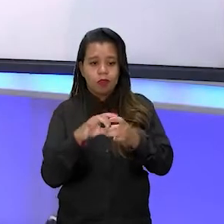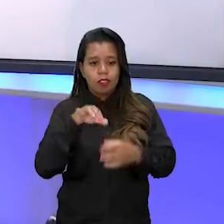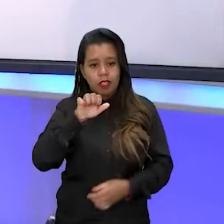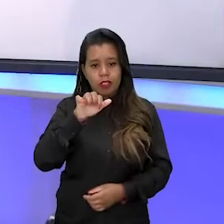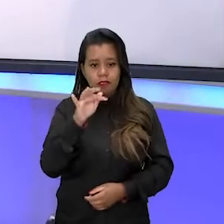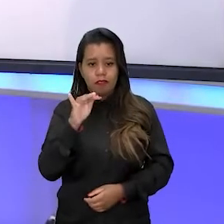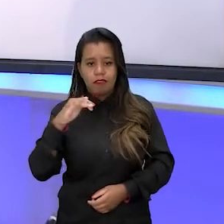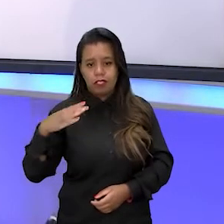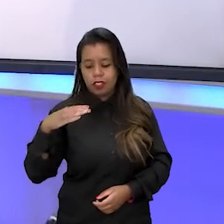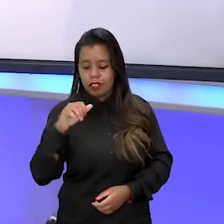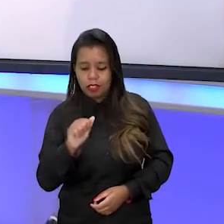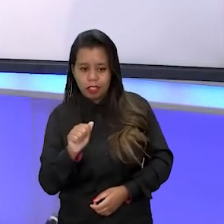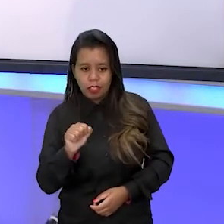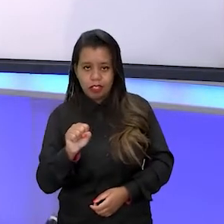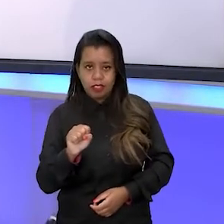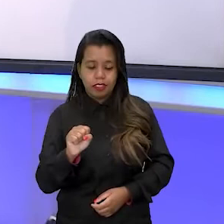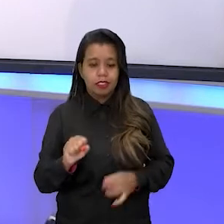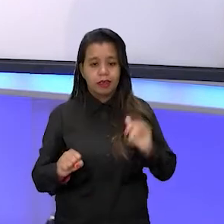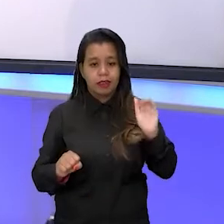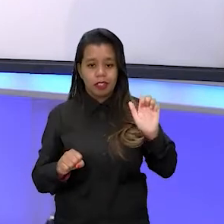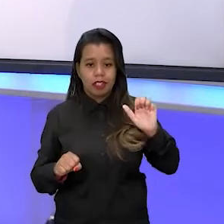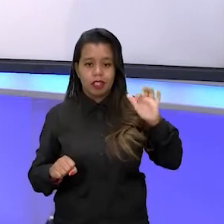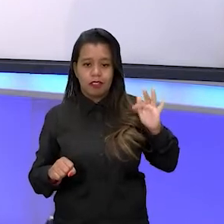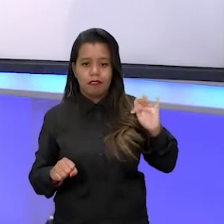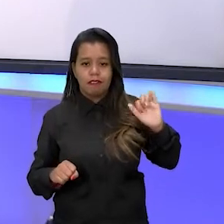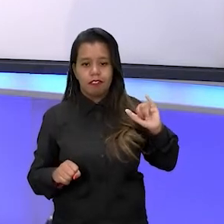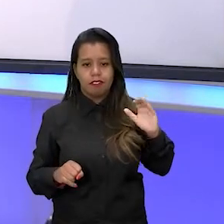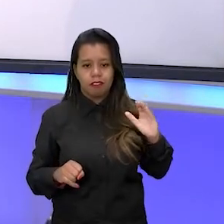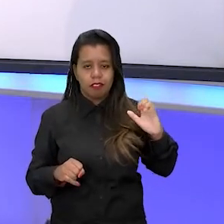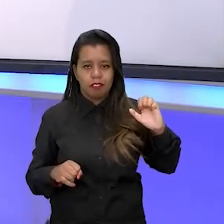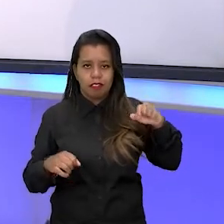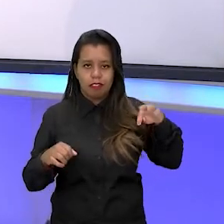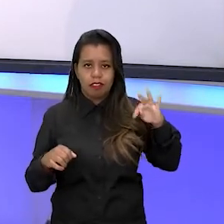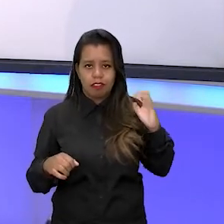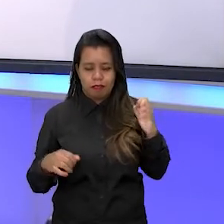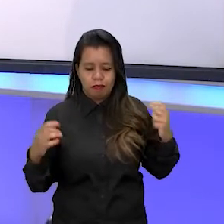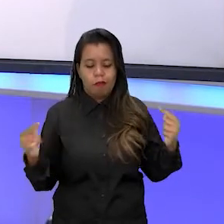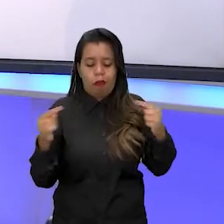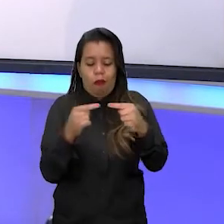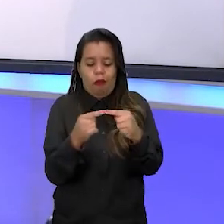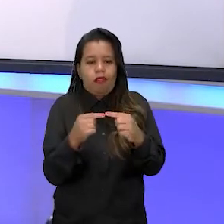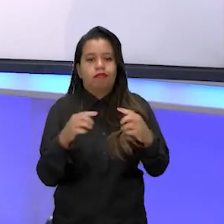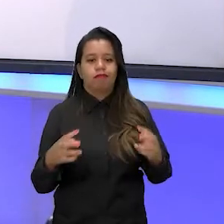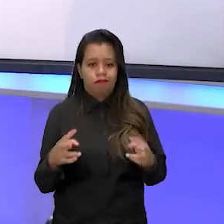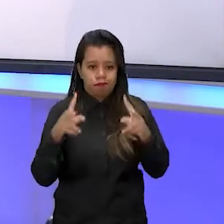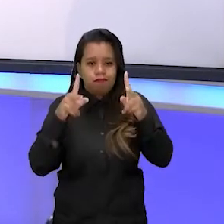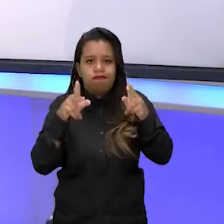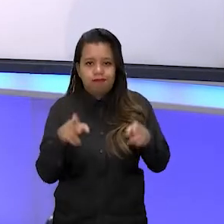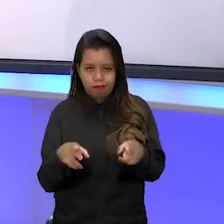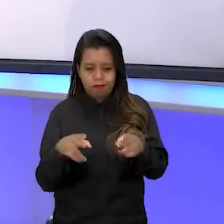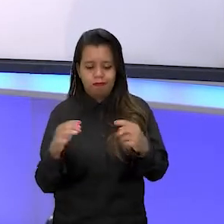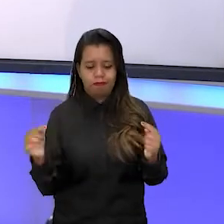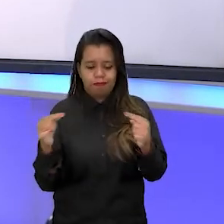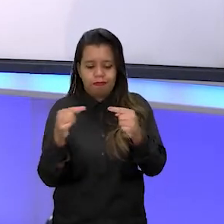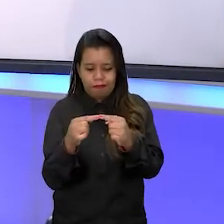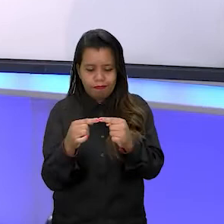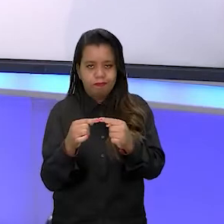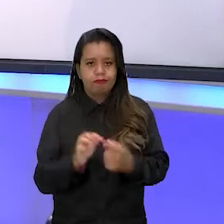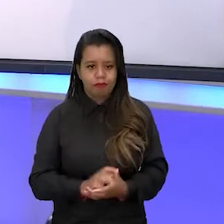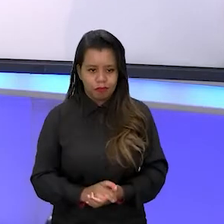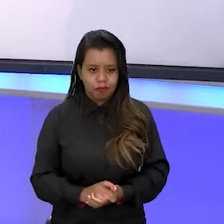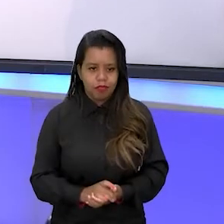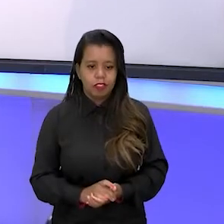pensar nas coisas para darem certo e, ao final das contas, aproveitar, deixar esse negócio, né, essa casa